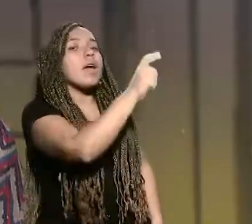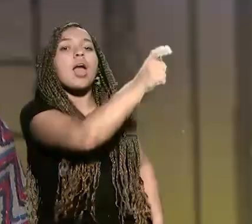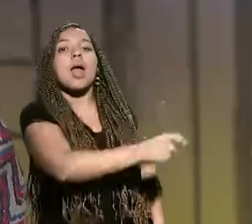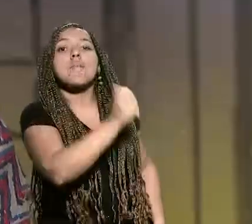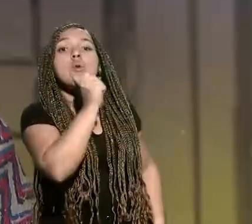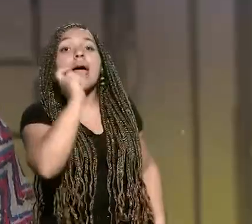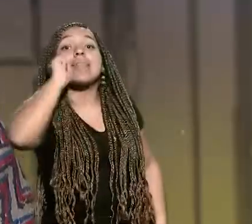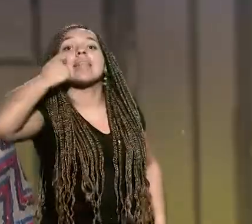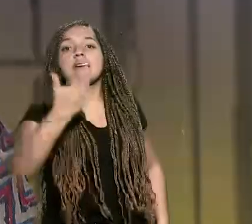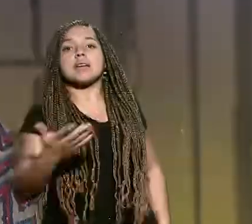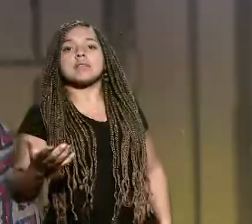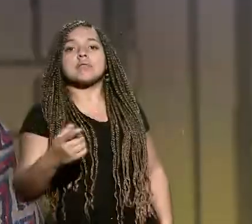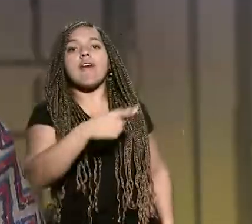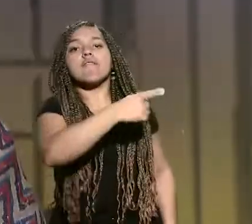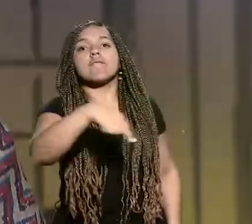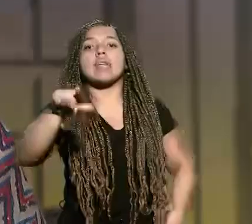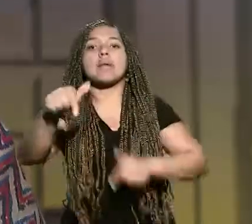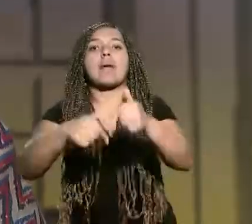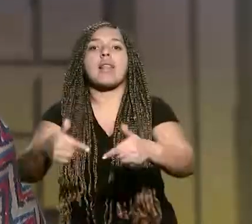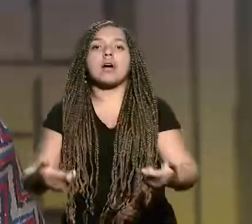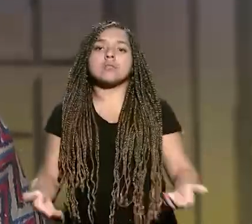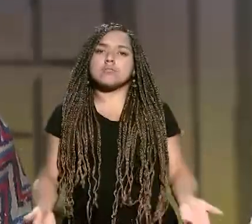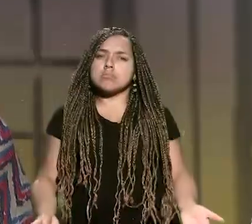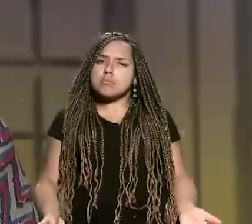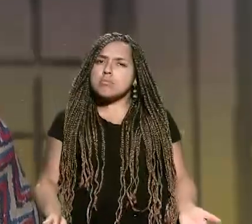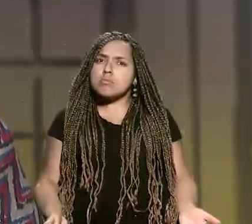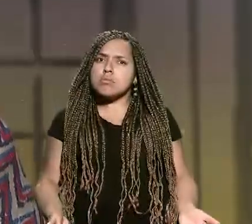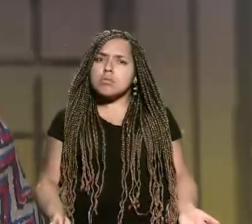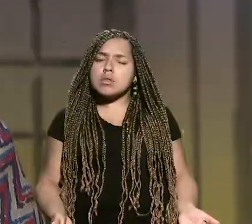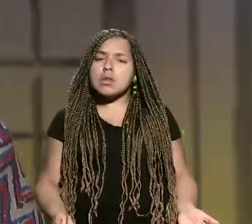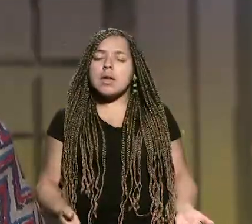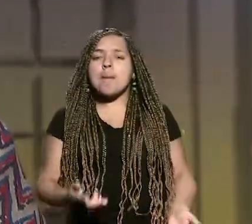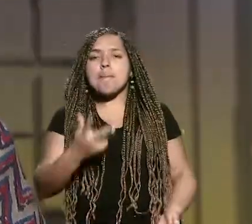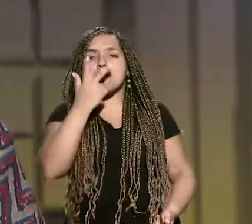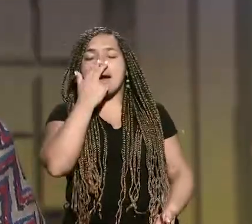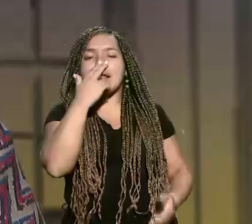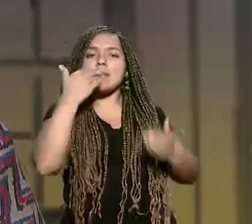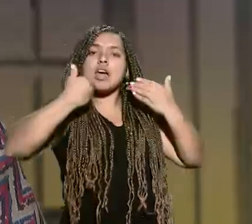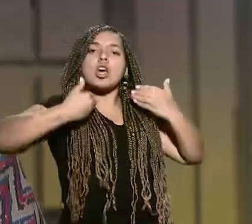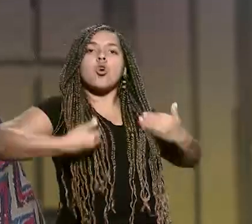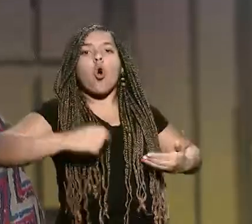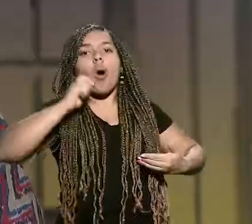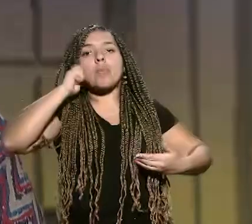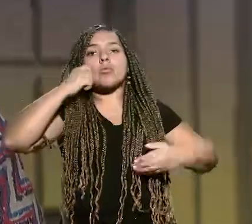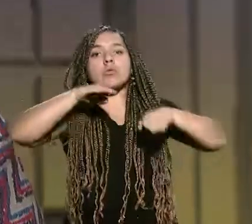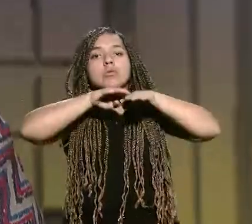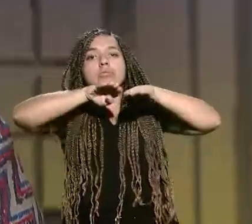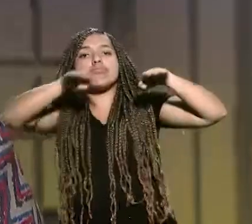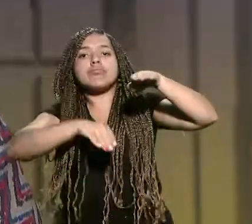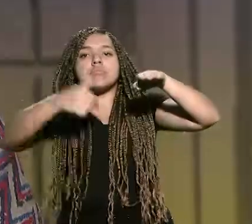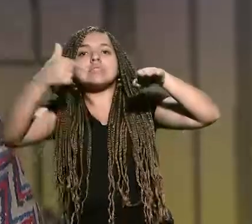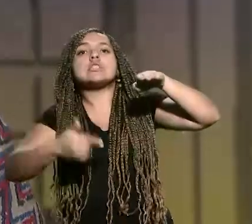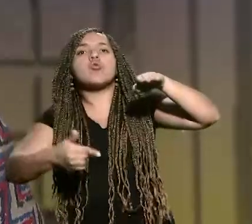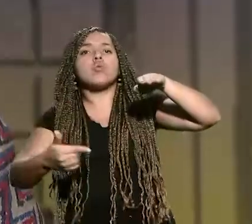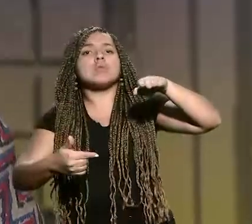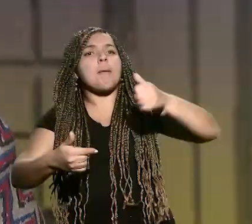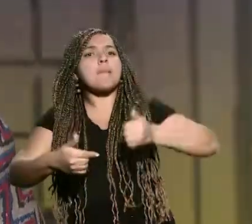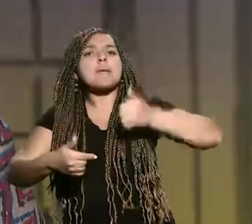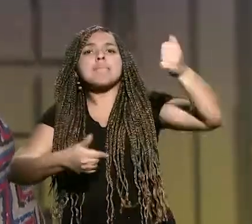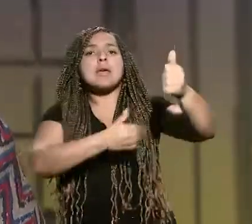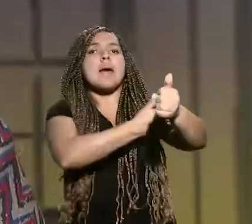mas assim, com esse corpo negro como alvo. Aí, para fazer até um paralelo com uma das ações que a